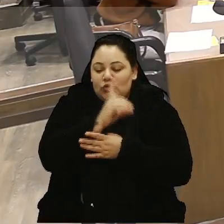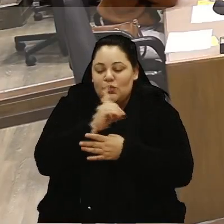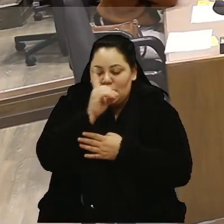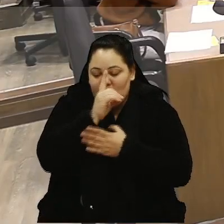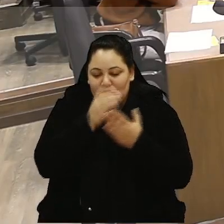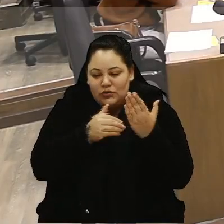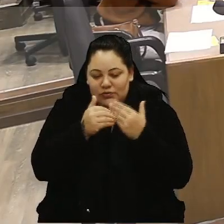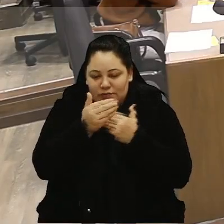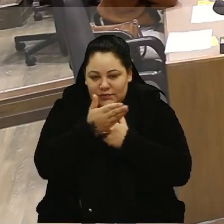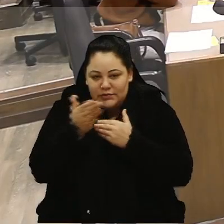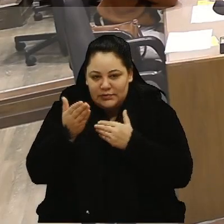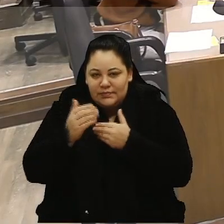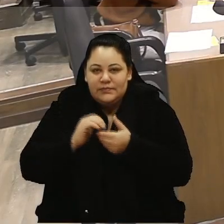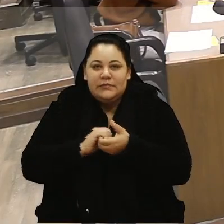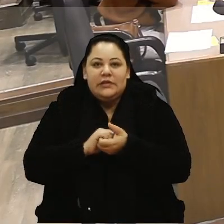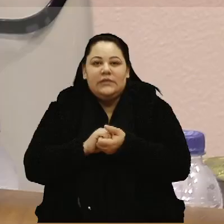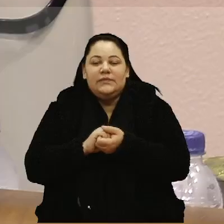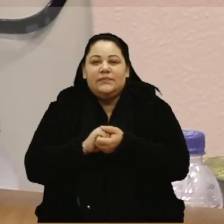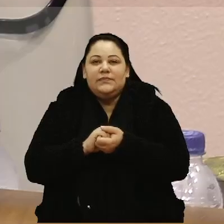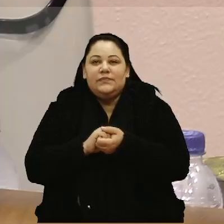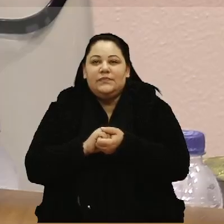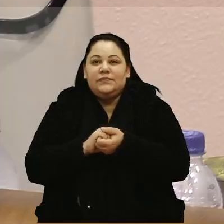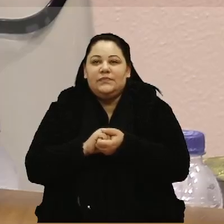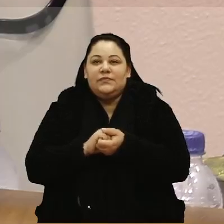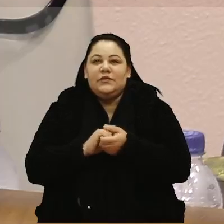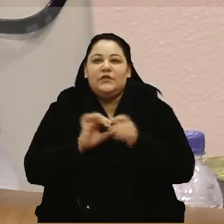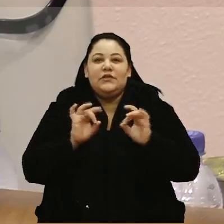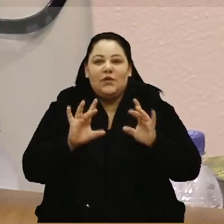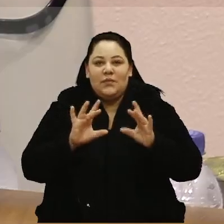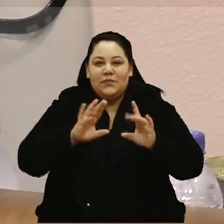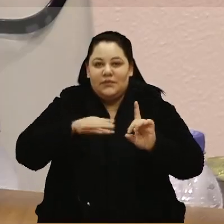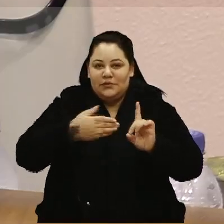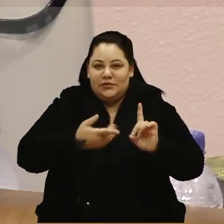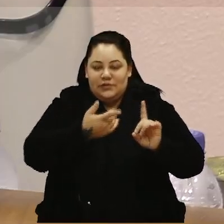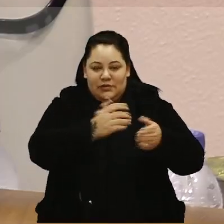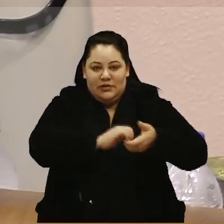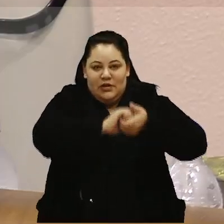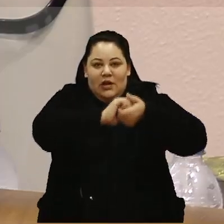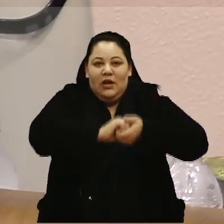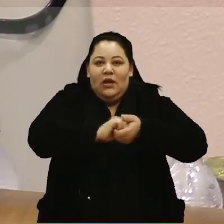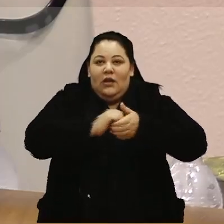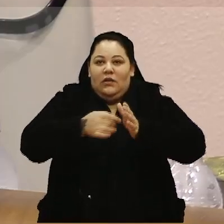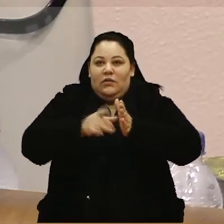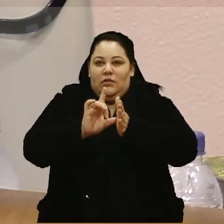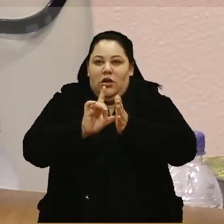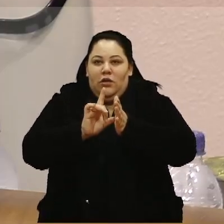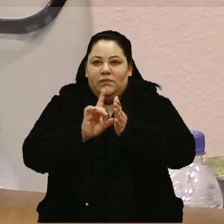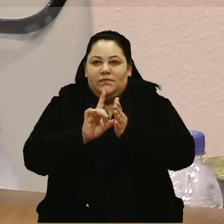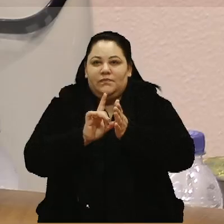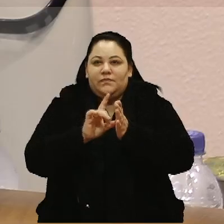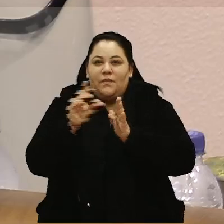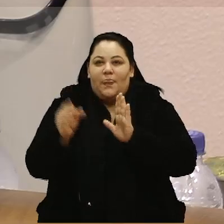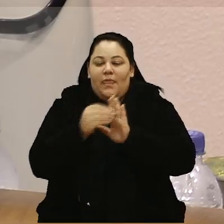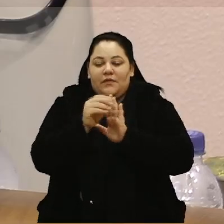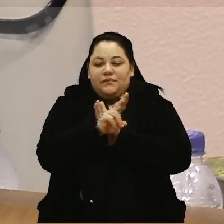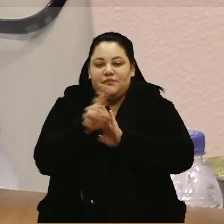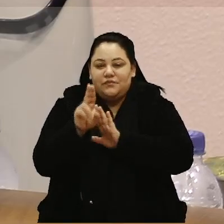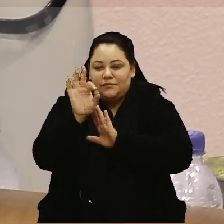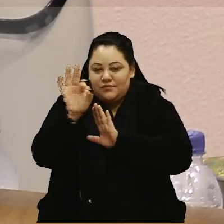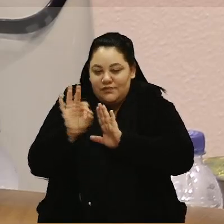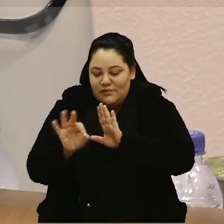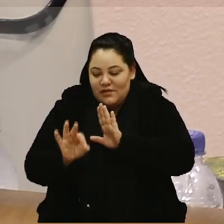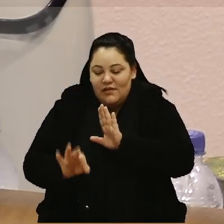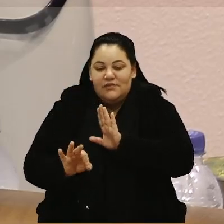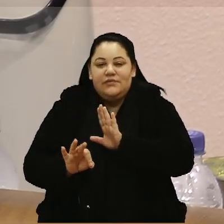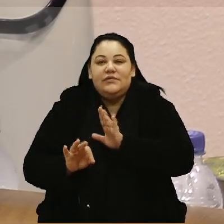Libardi. Só para dar os créditos aqui direitinho, tinha saudado antes, mas colocando o nome aqui certinho de todas as pessoas